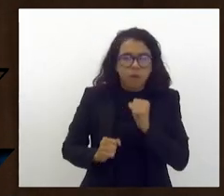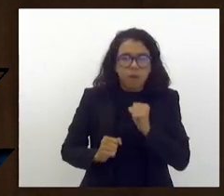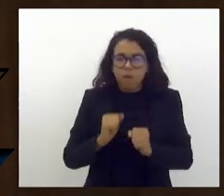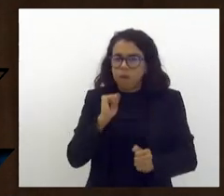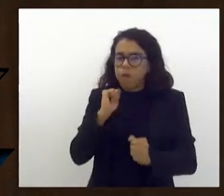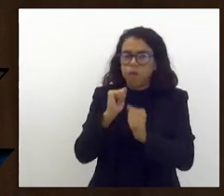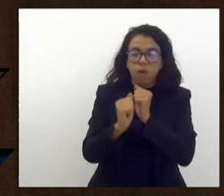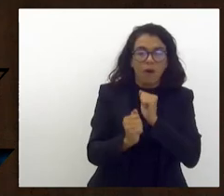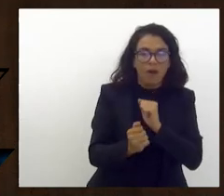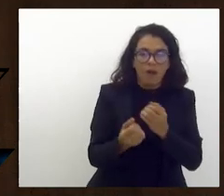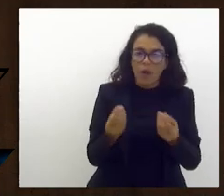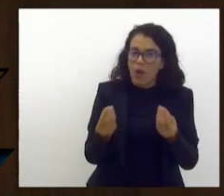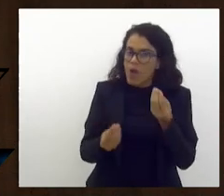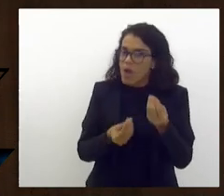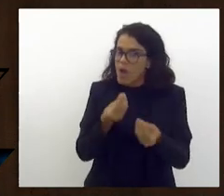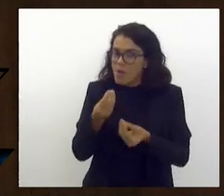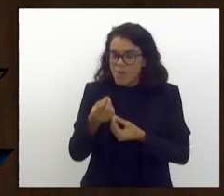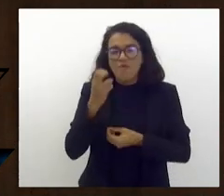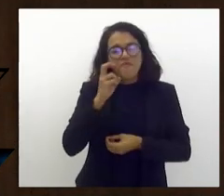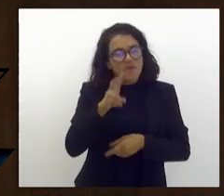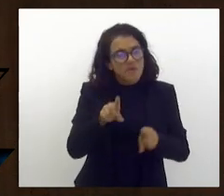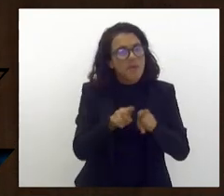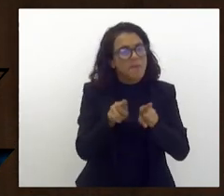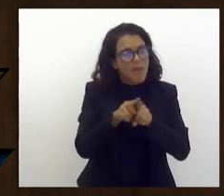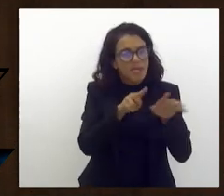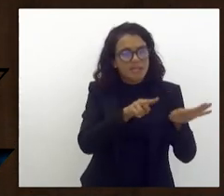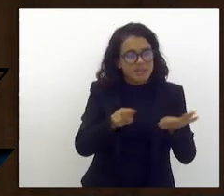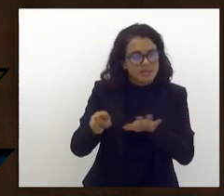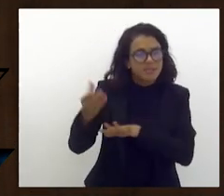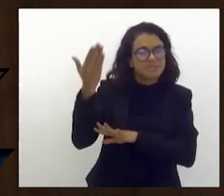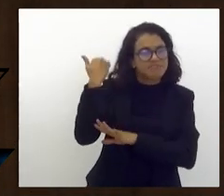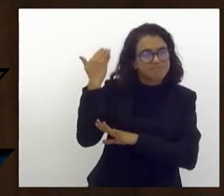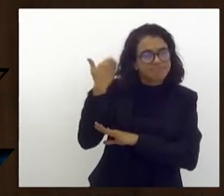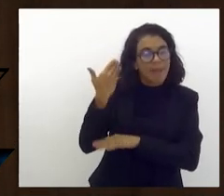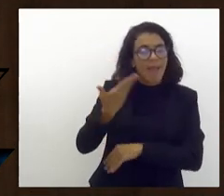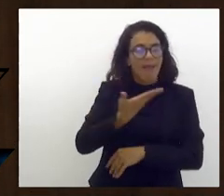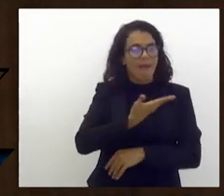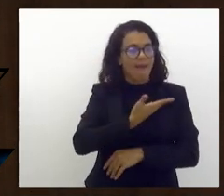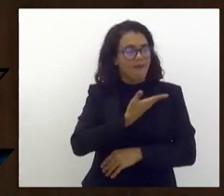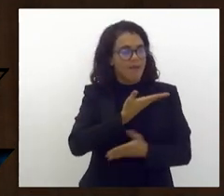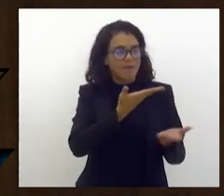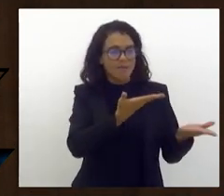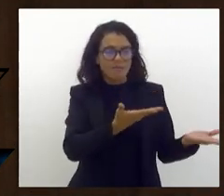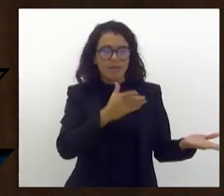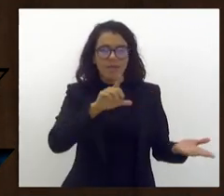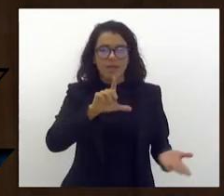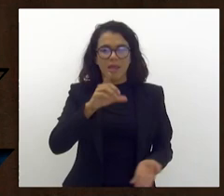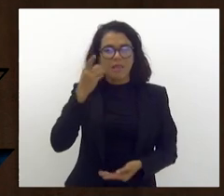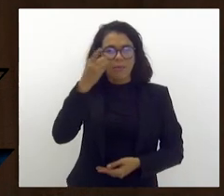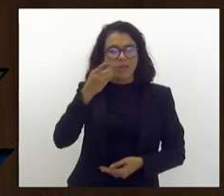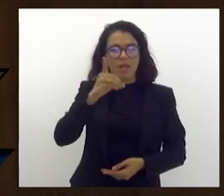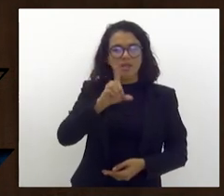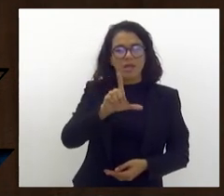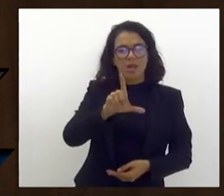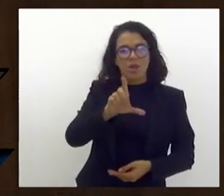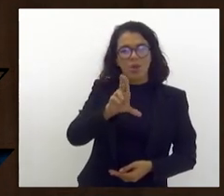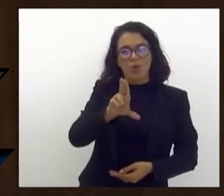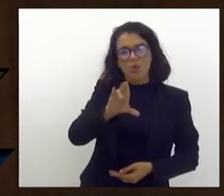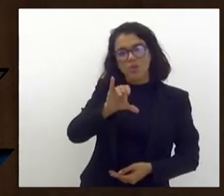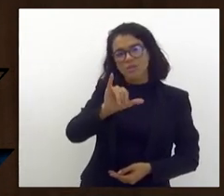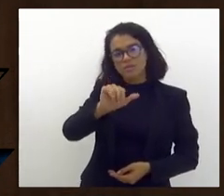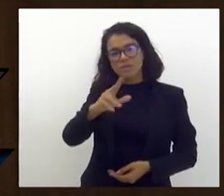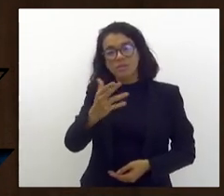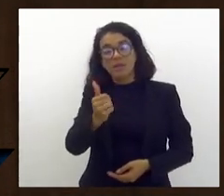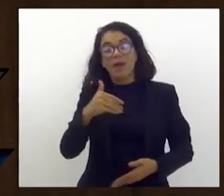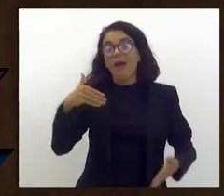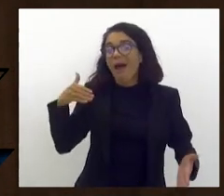estão chegando. Vimos há dias atrás aí a nossa companheira Lucinho, que passou, e até